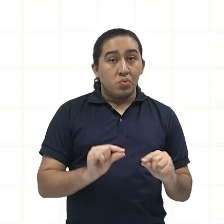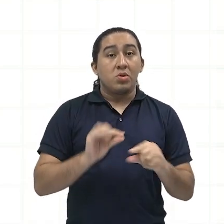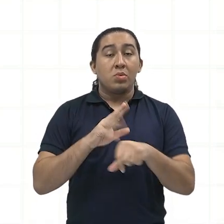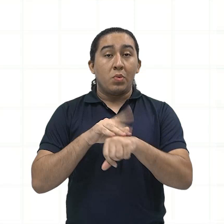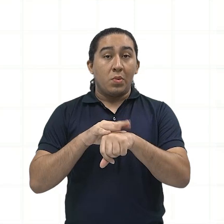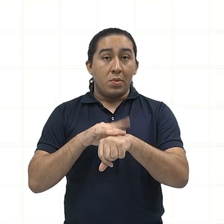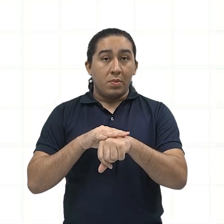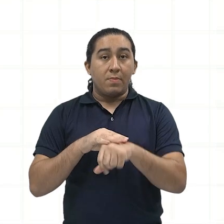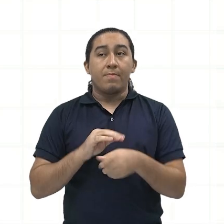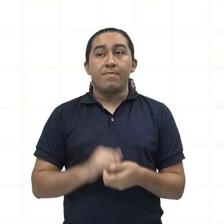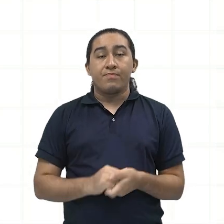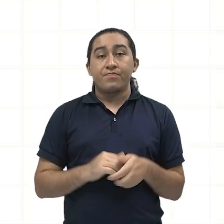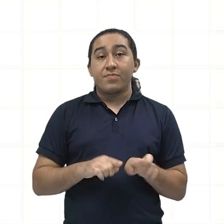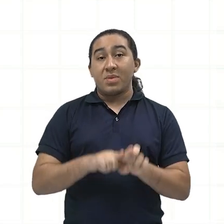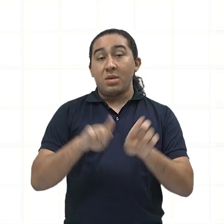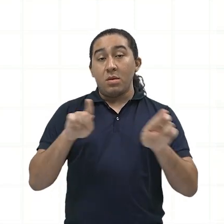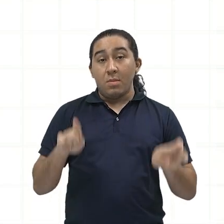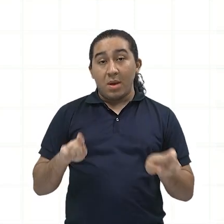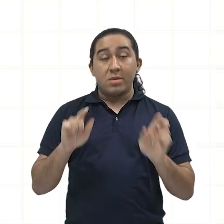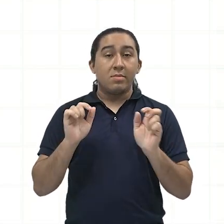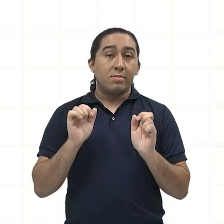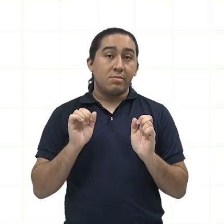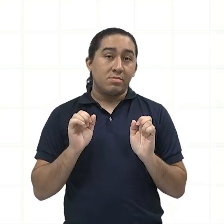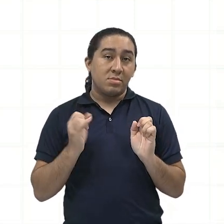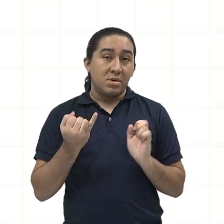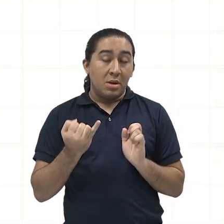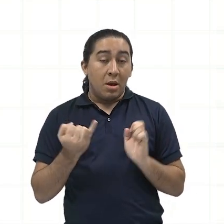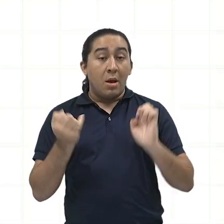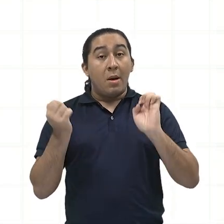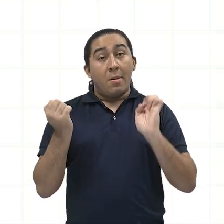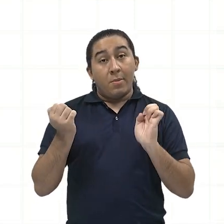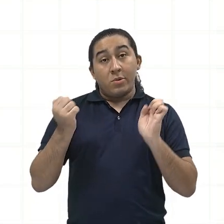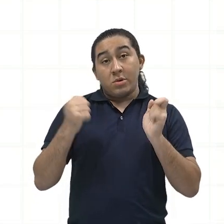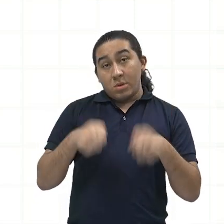o parto, mas assim pega, quer dizer que há uma